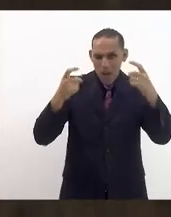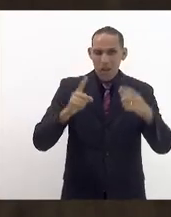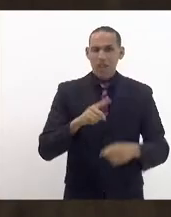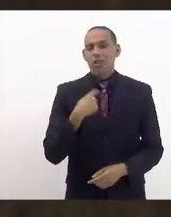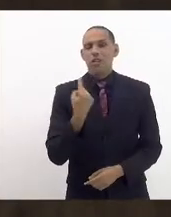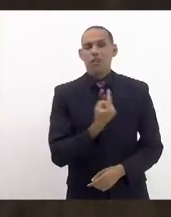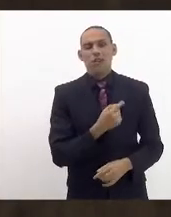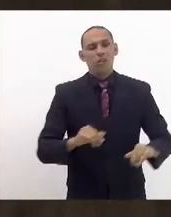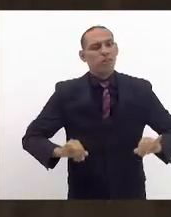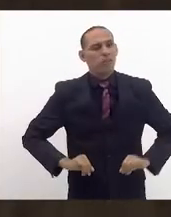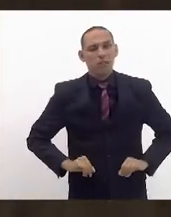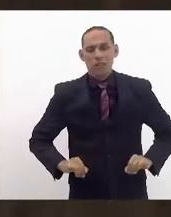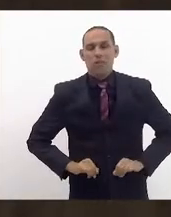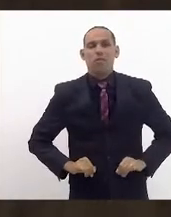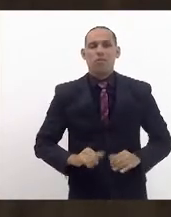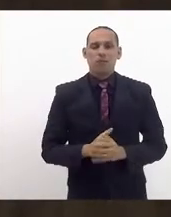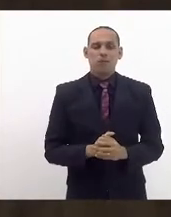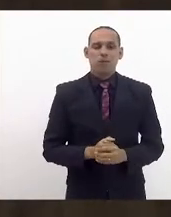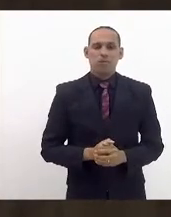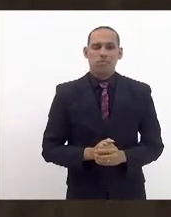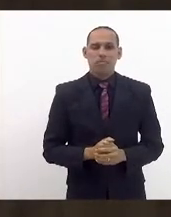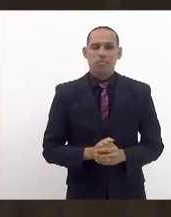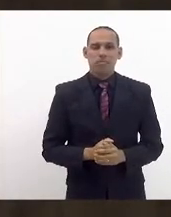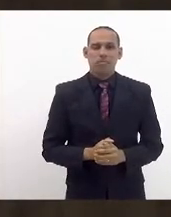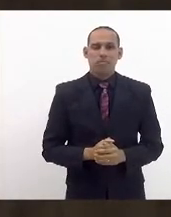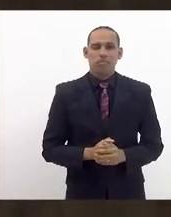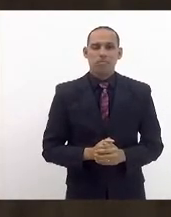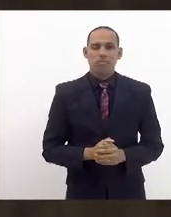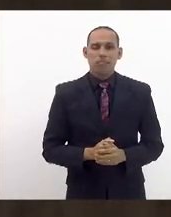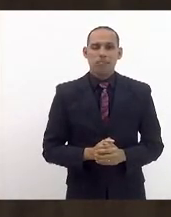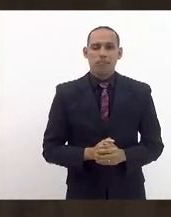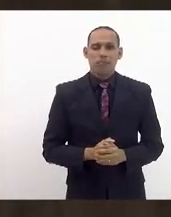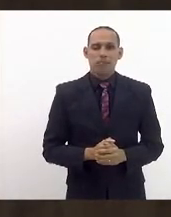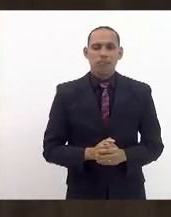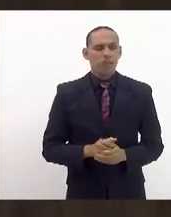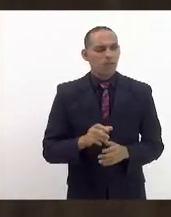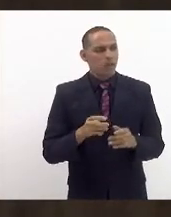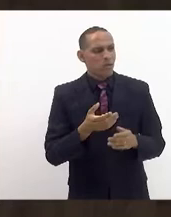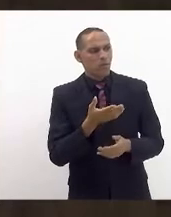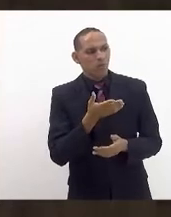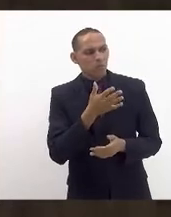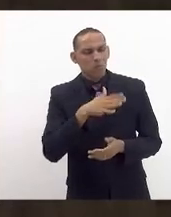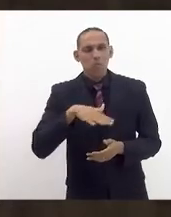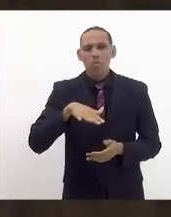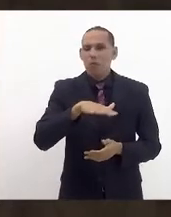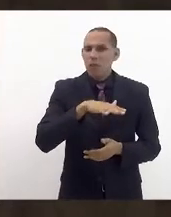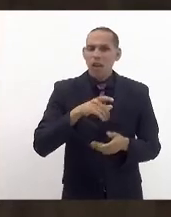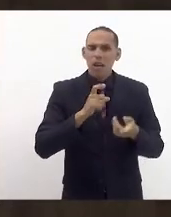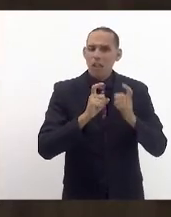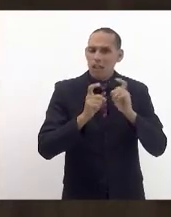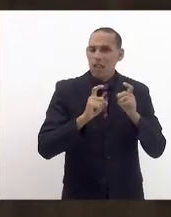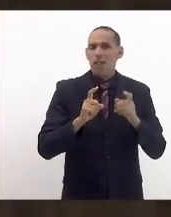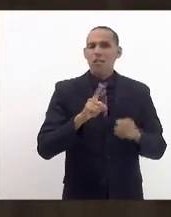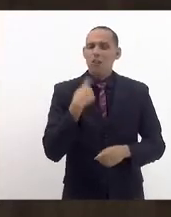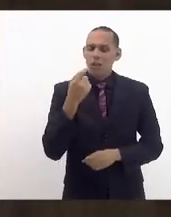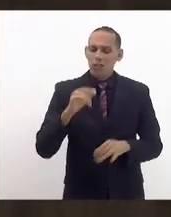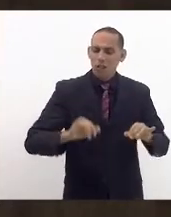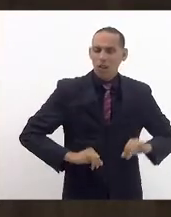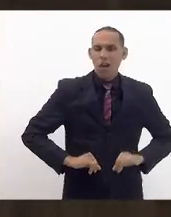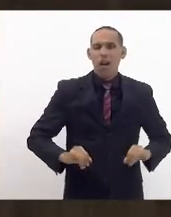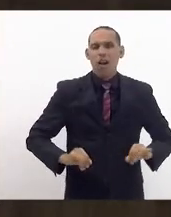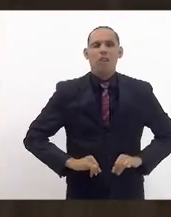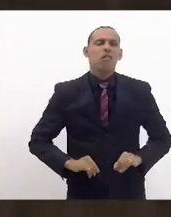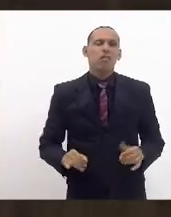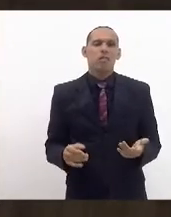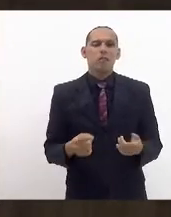gente sofre, né? Sofre quase todas as sessões, com pronunciamentos